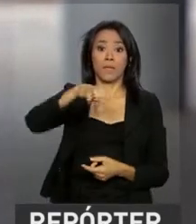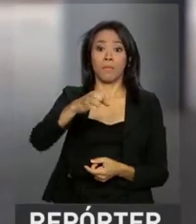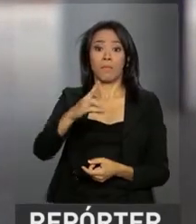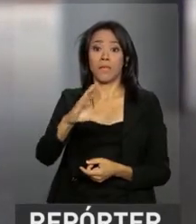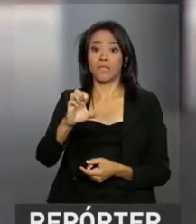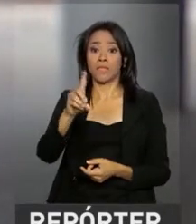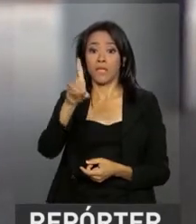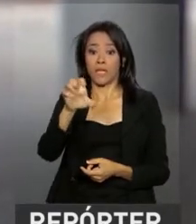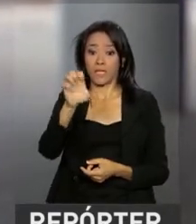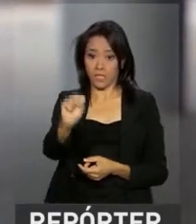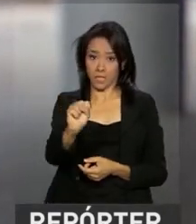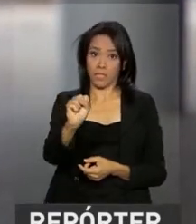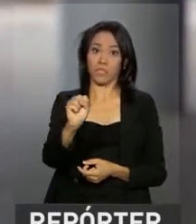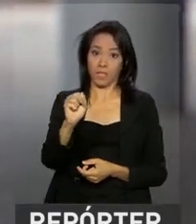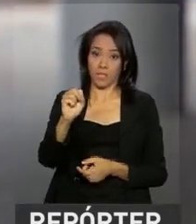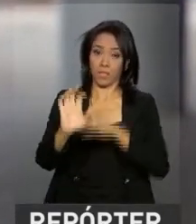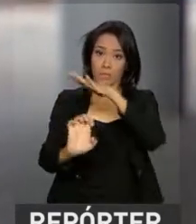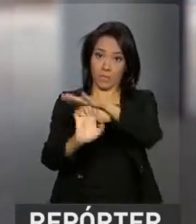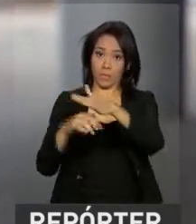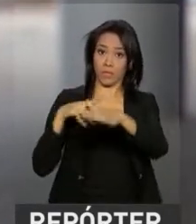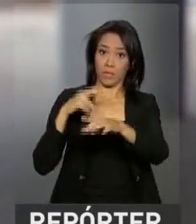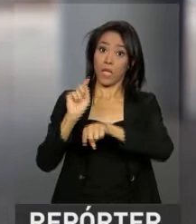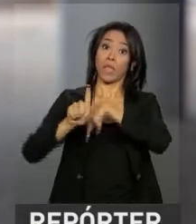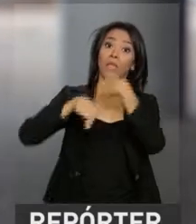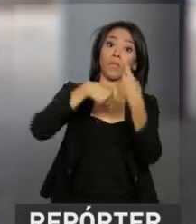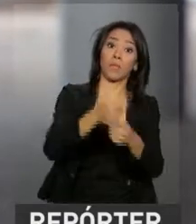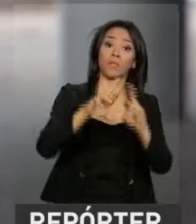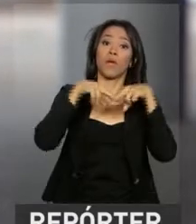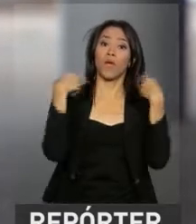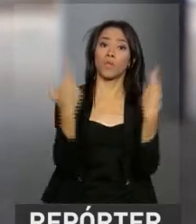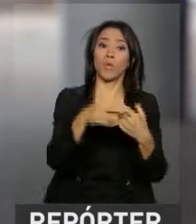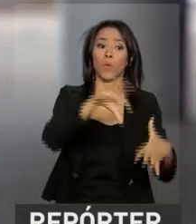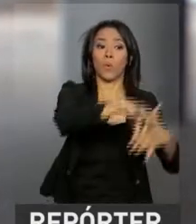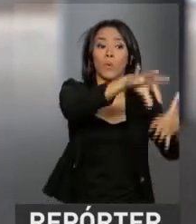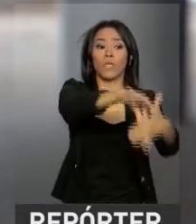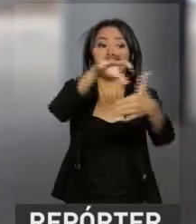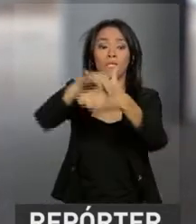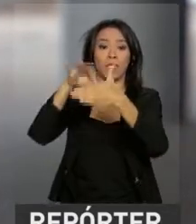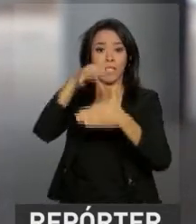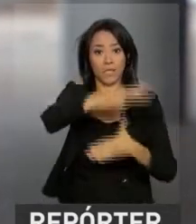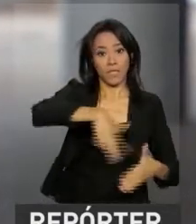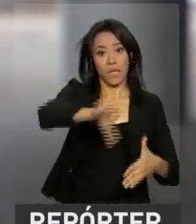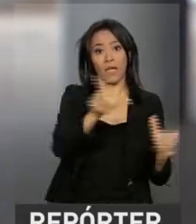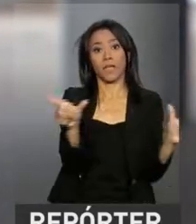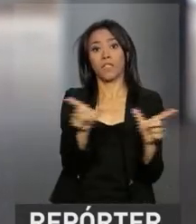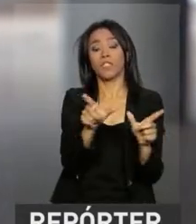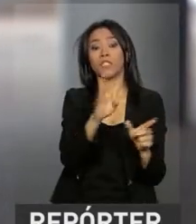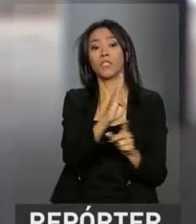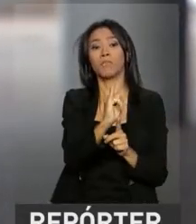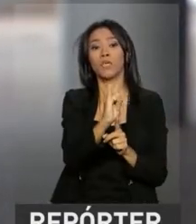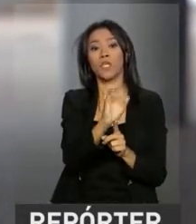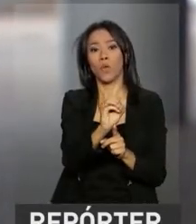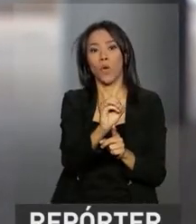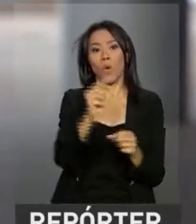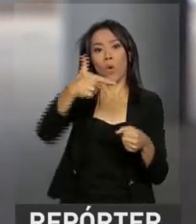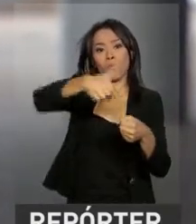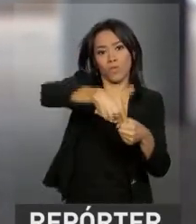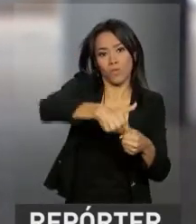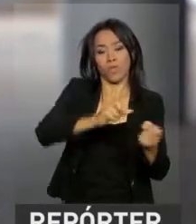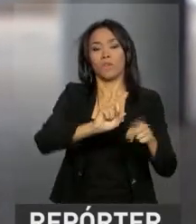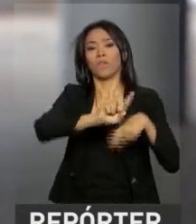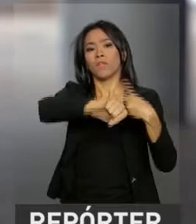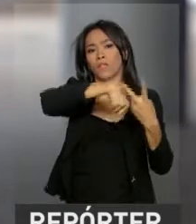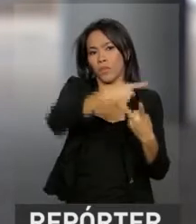Mercedes-Benz do Brasil. Depois se reúne com lideranças do setor de biocombustíveis. O ministro de Minas